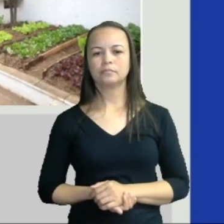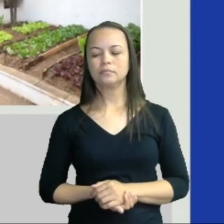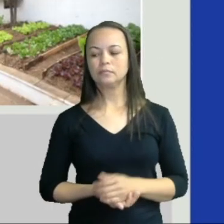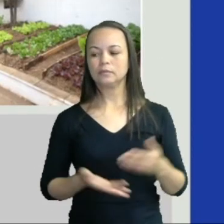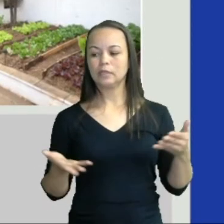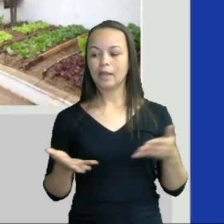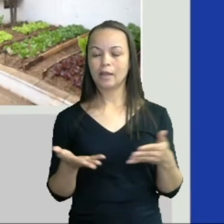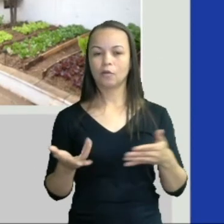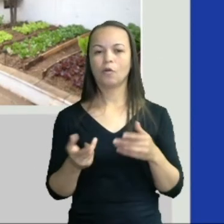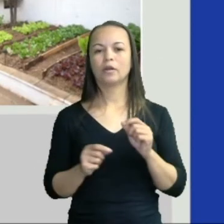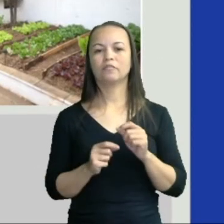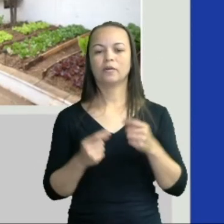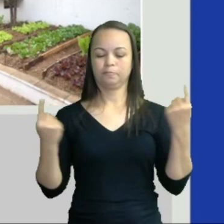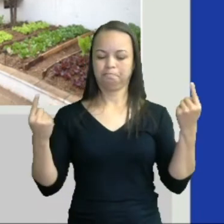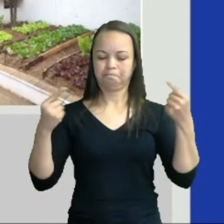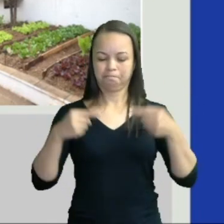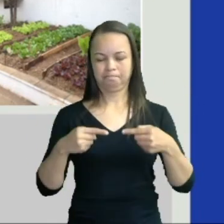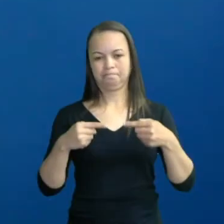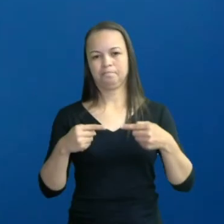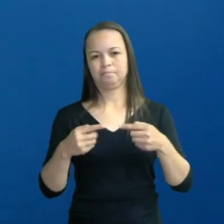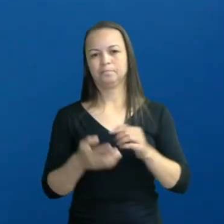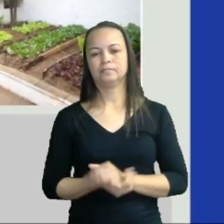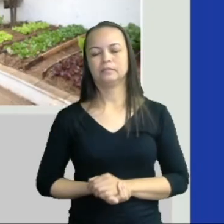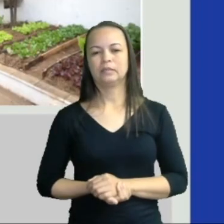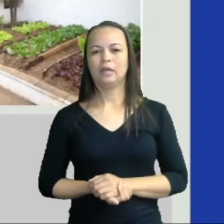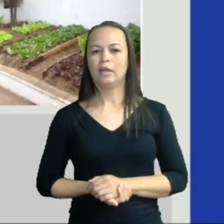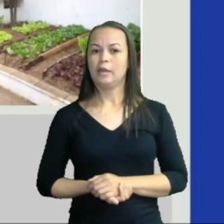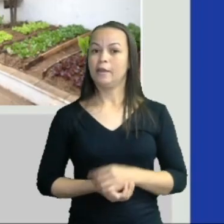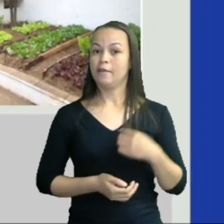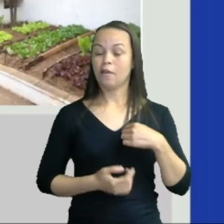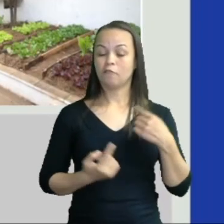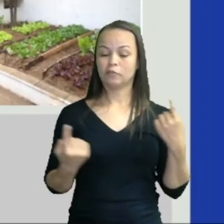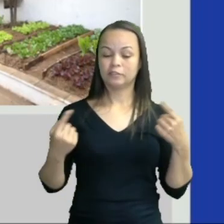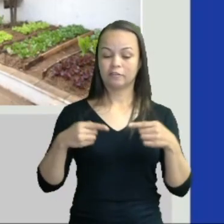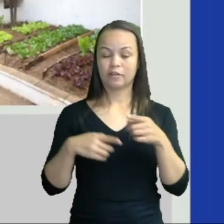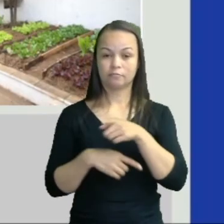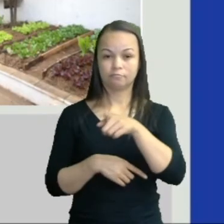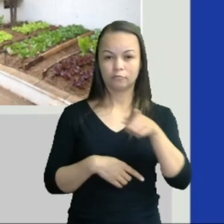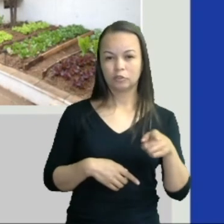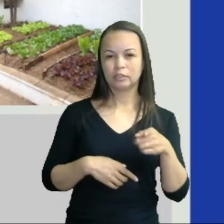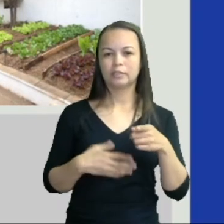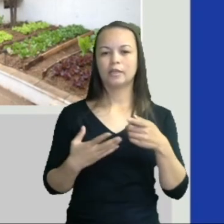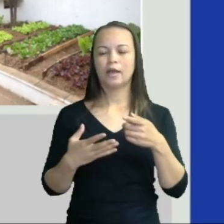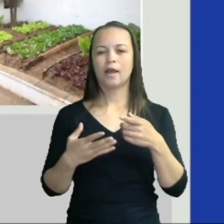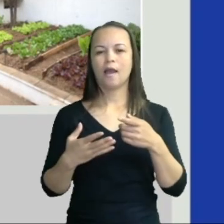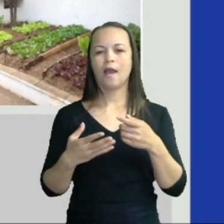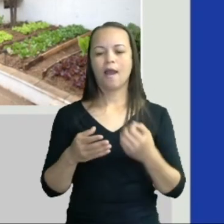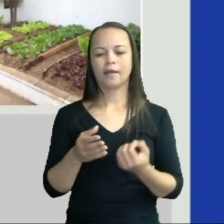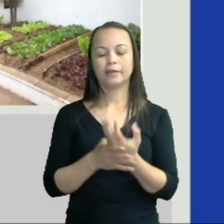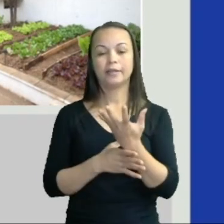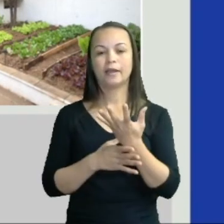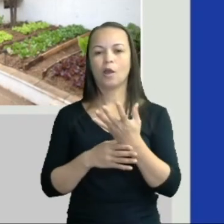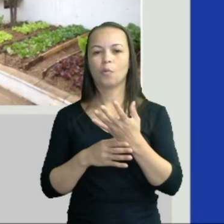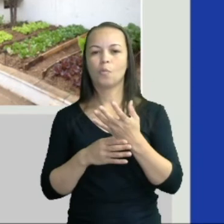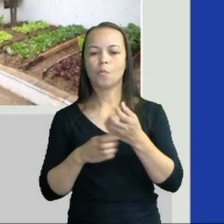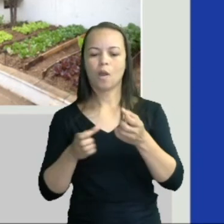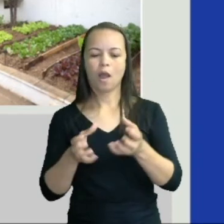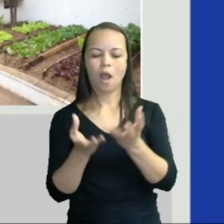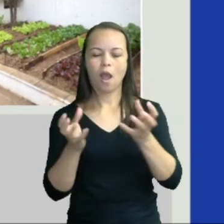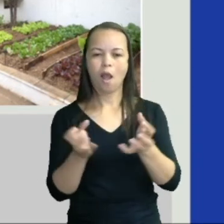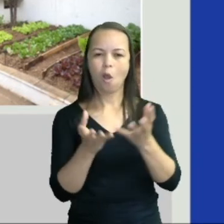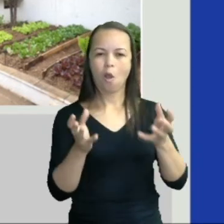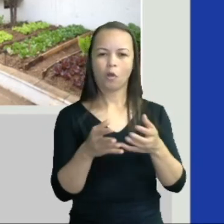Vamos para um desafio. Eu vou desafiar vocês a criar uma horta familiar. E aí, do lado, eu trago